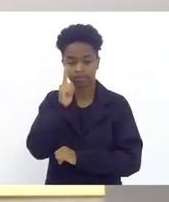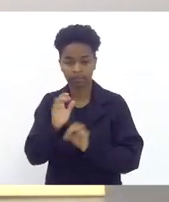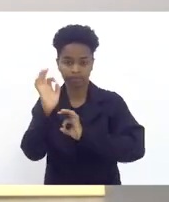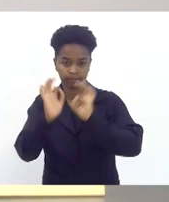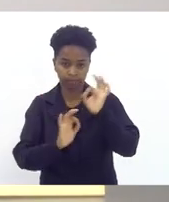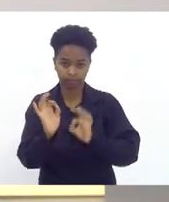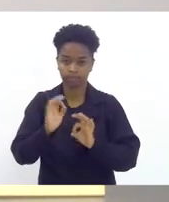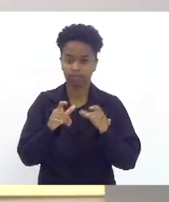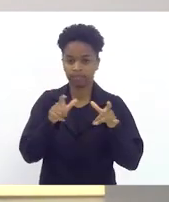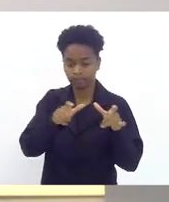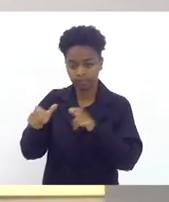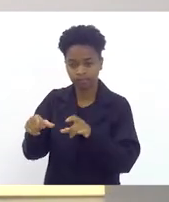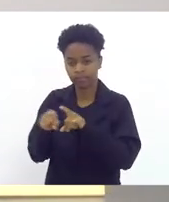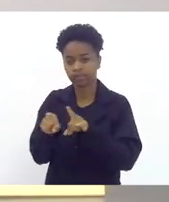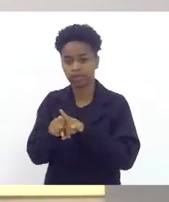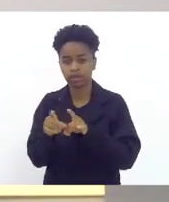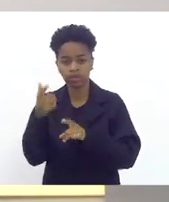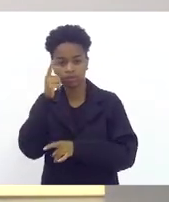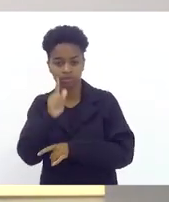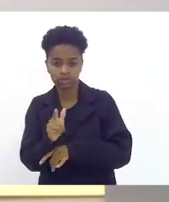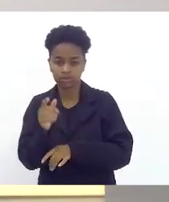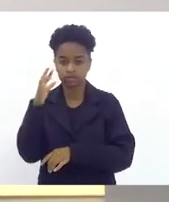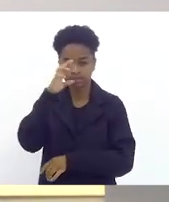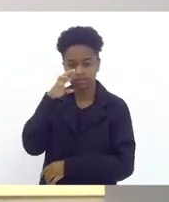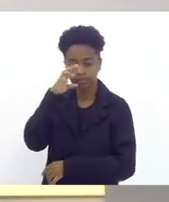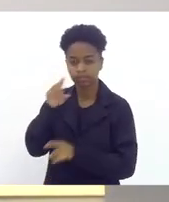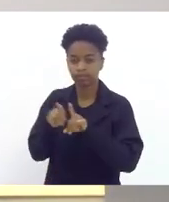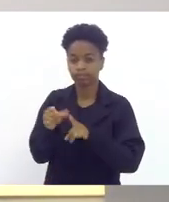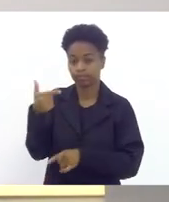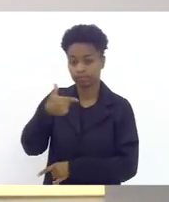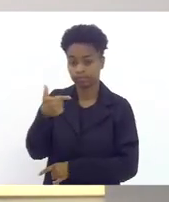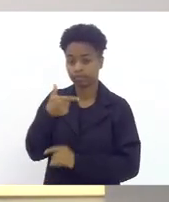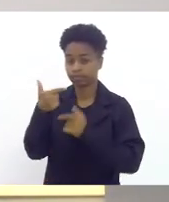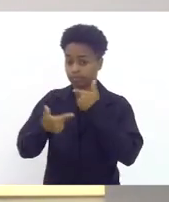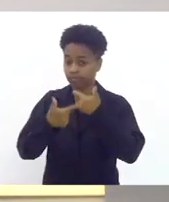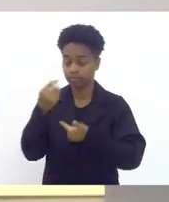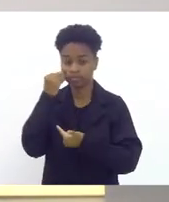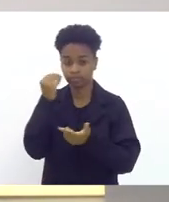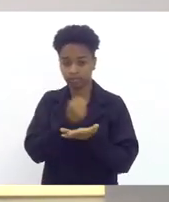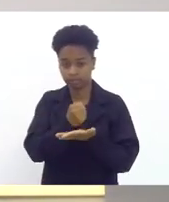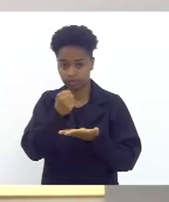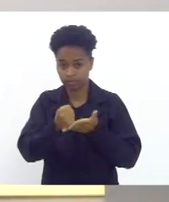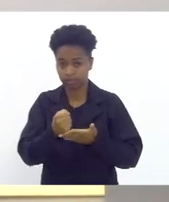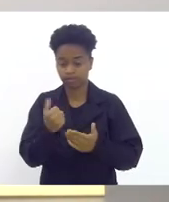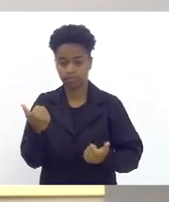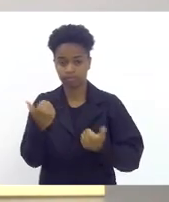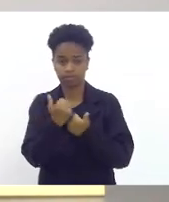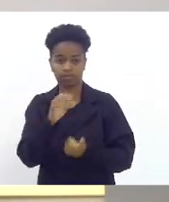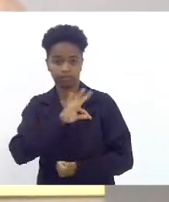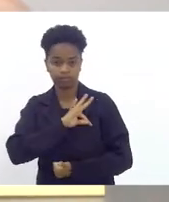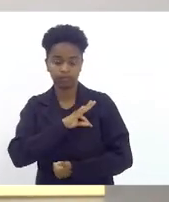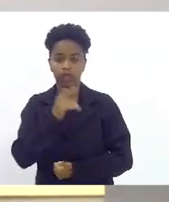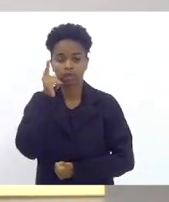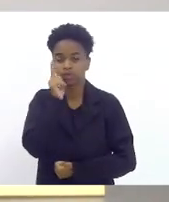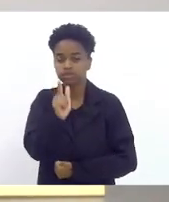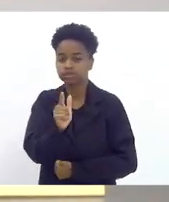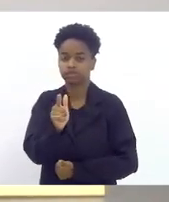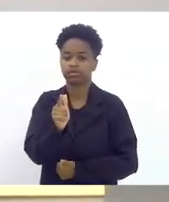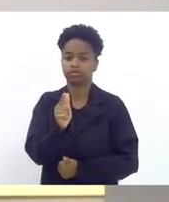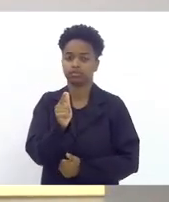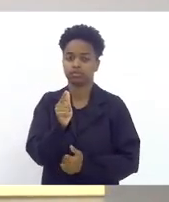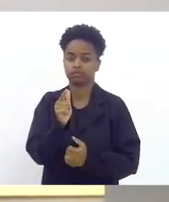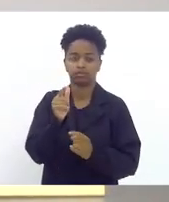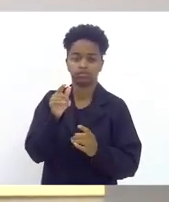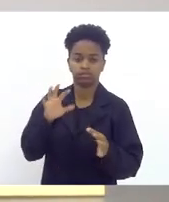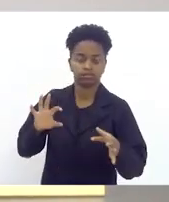polígonos e que a gente consiga monitorar segundo trabalhar com uma forma de contratação de assistência técnica que consiga alcançar o estado